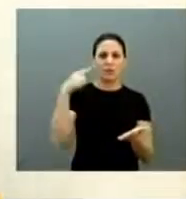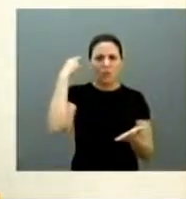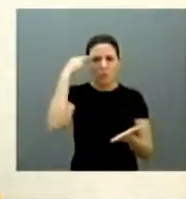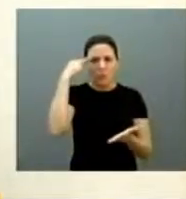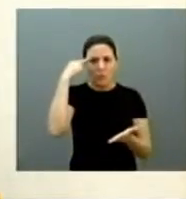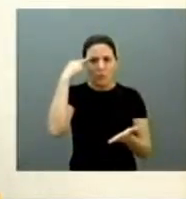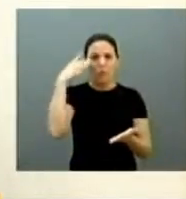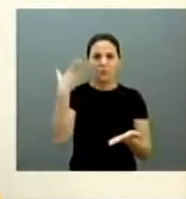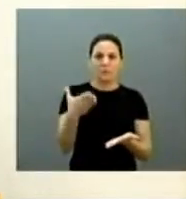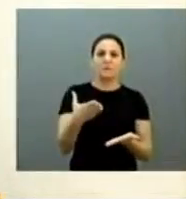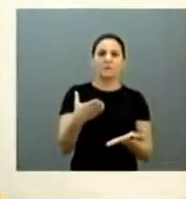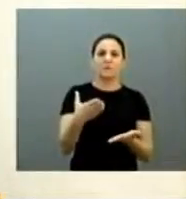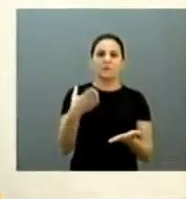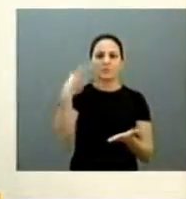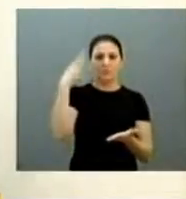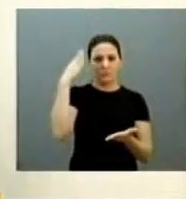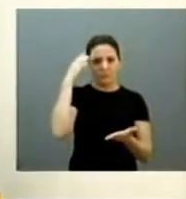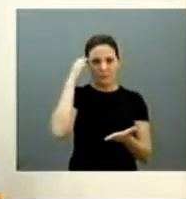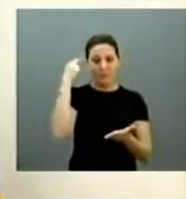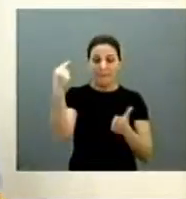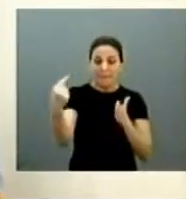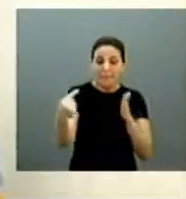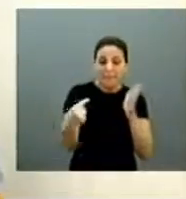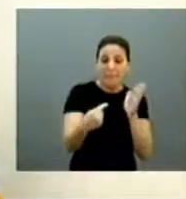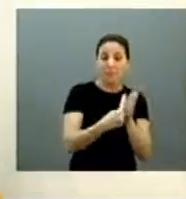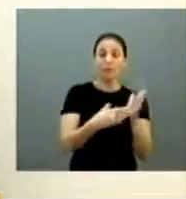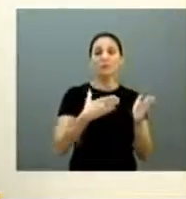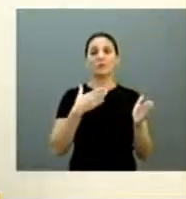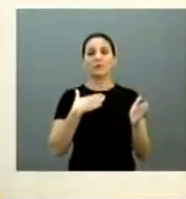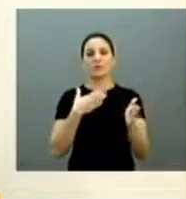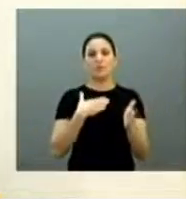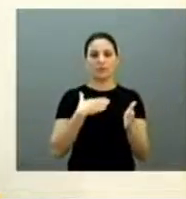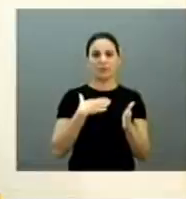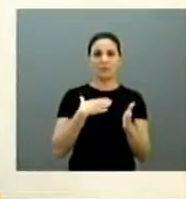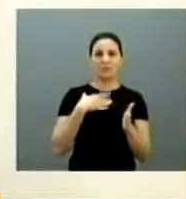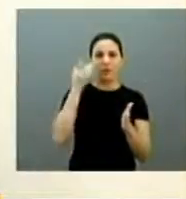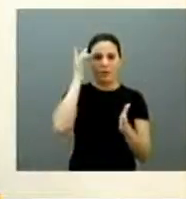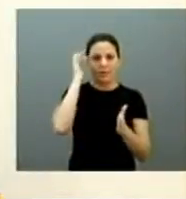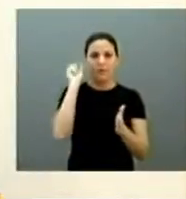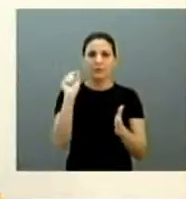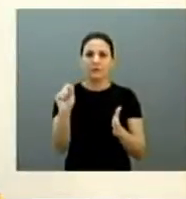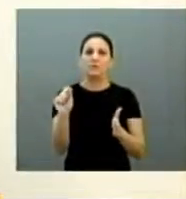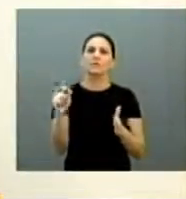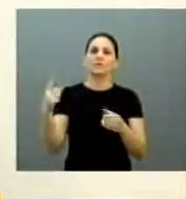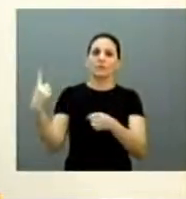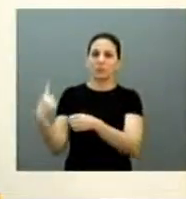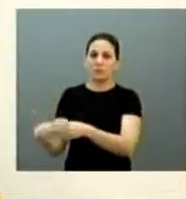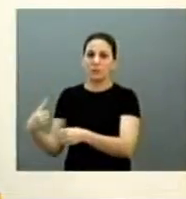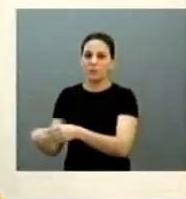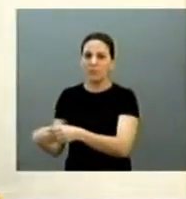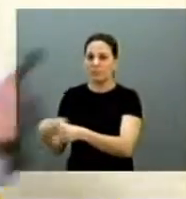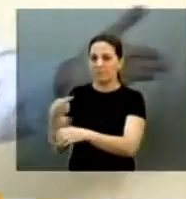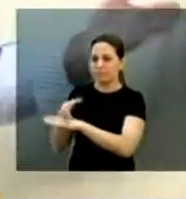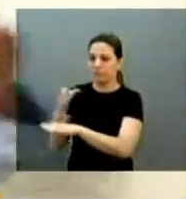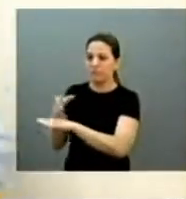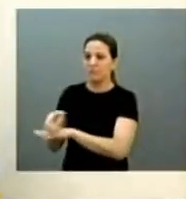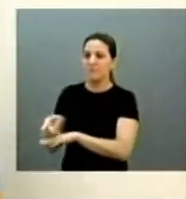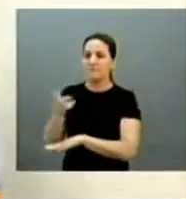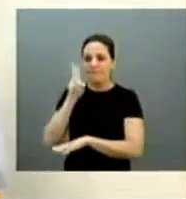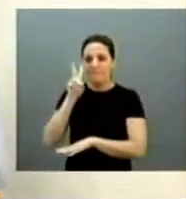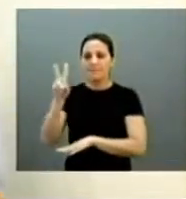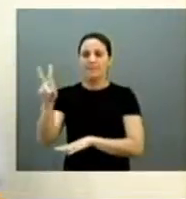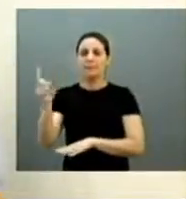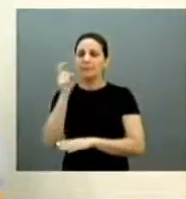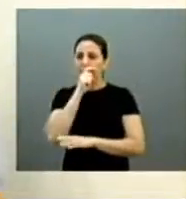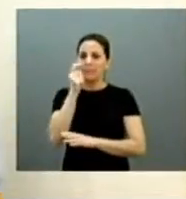cabeça? Apontem para mim. Eu acho que vá na periferia da cidade e veja a realidade se eu estou mentindo ou não.